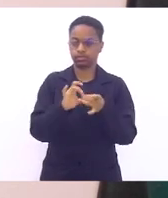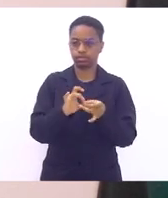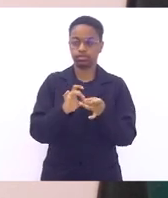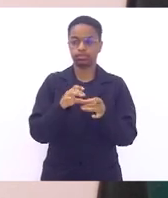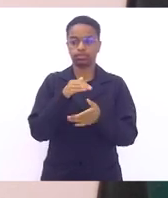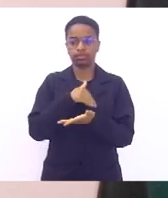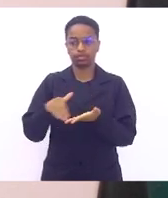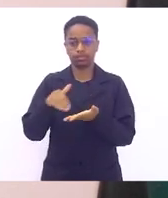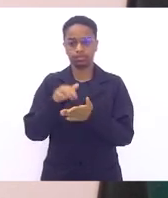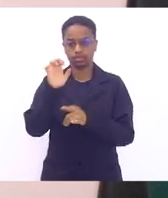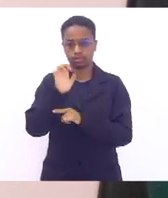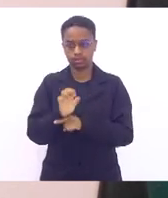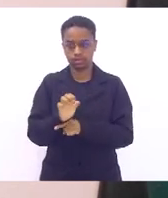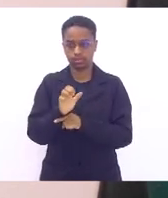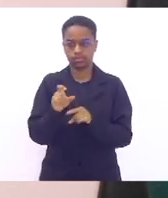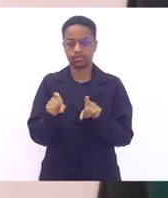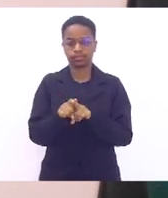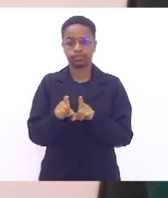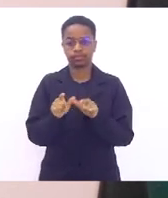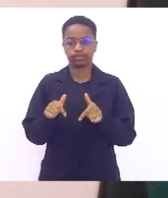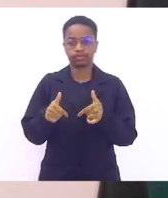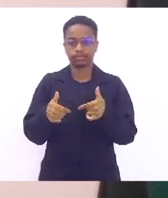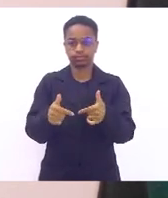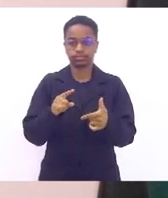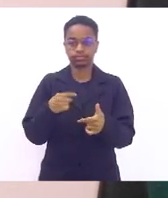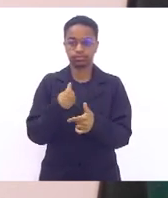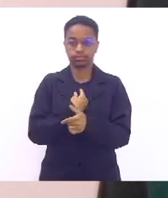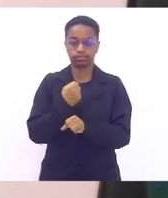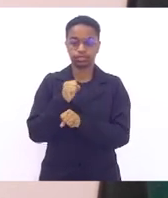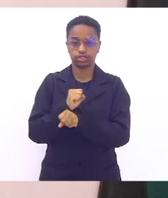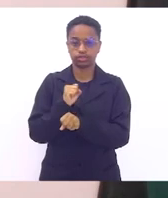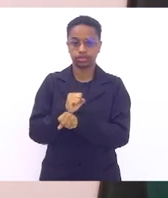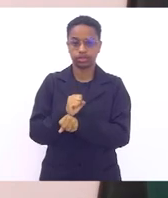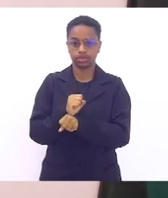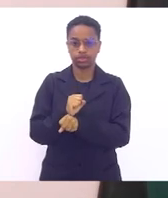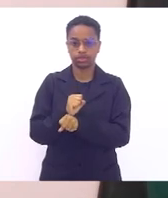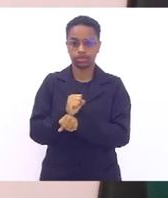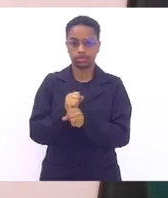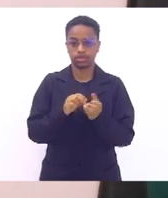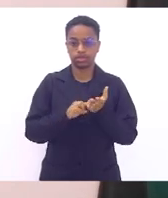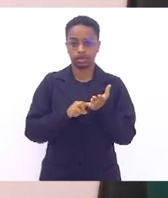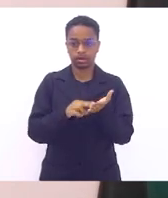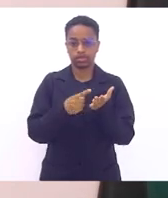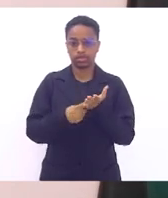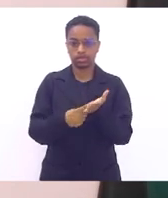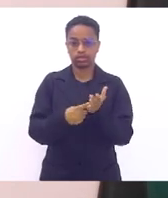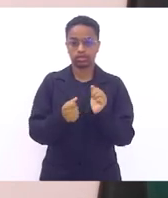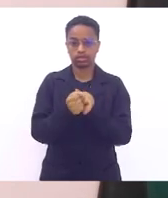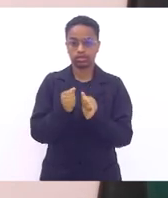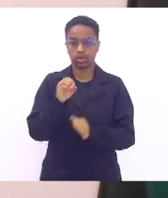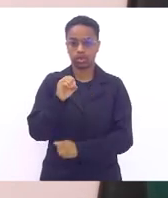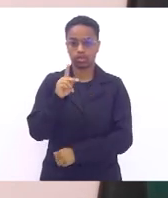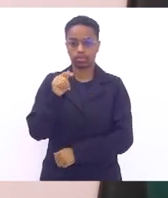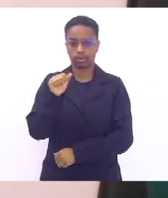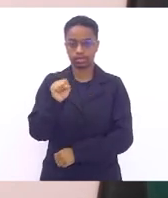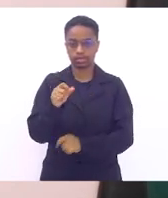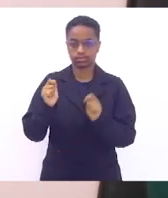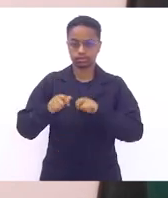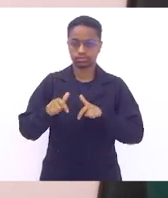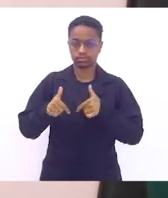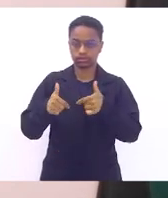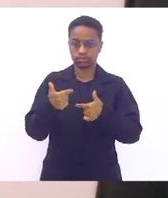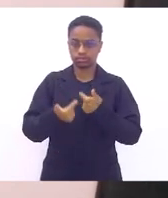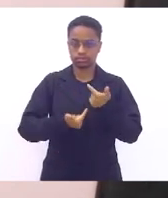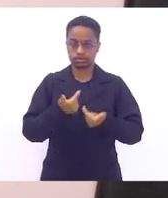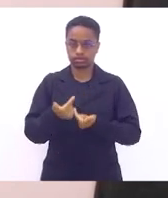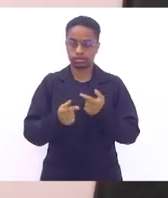com a Secretaria de Estado na execução. Estamos esperando a carta acordo com a OPAS para poder executar esse